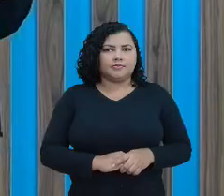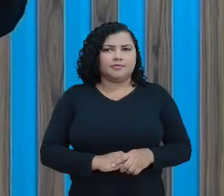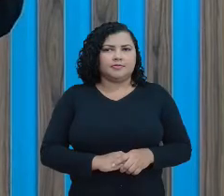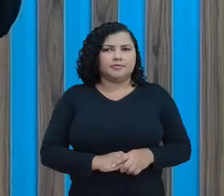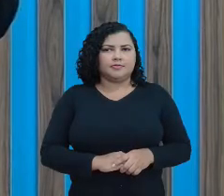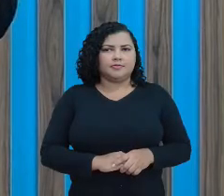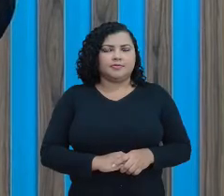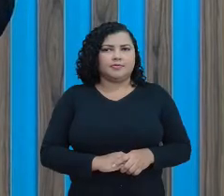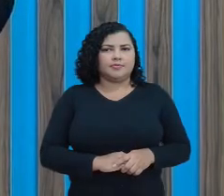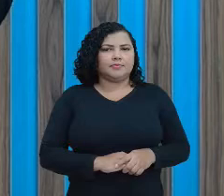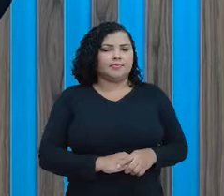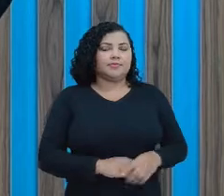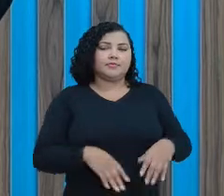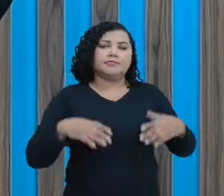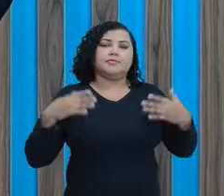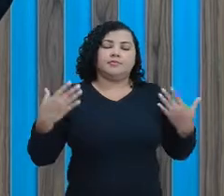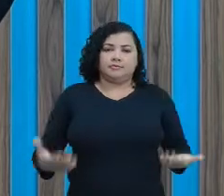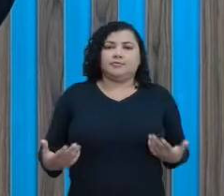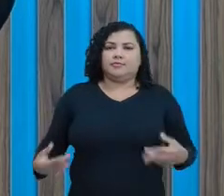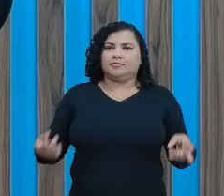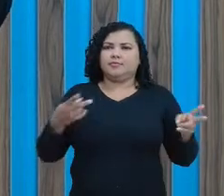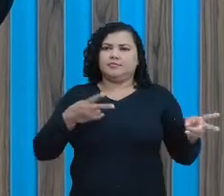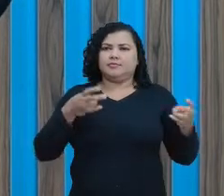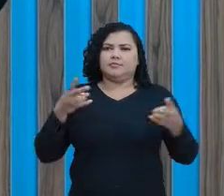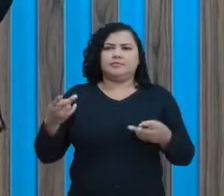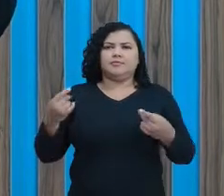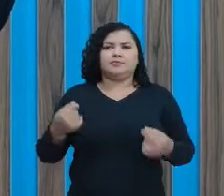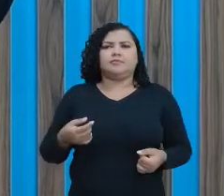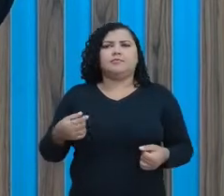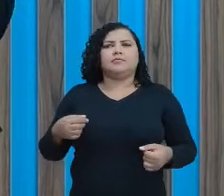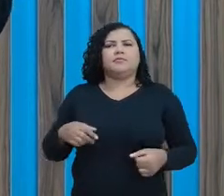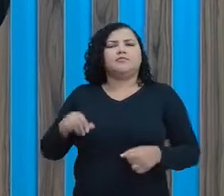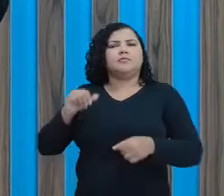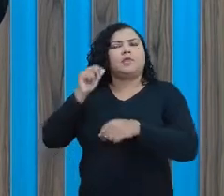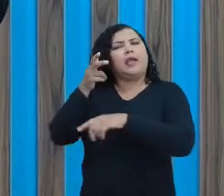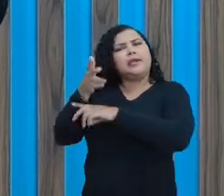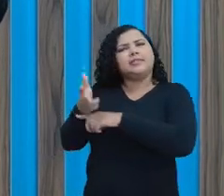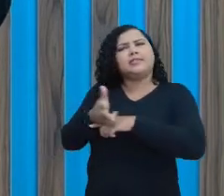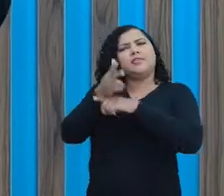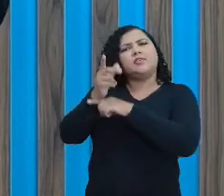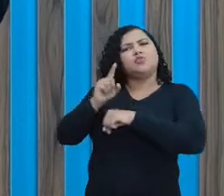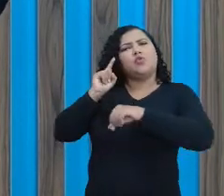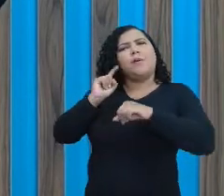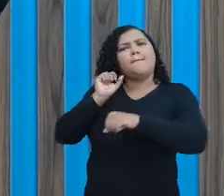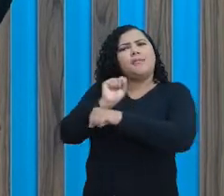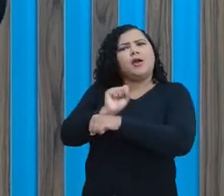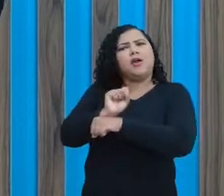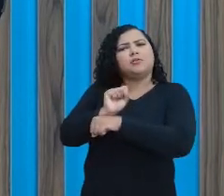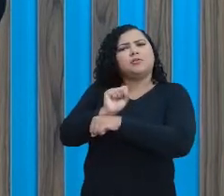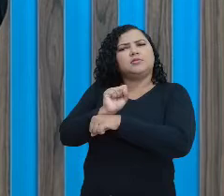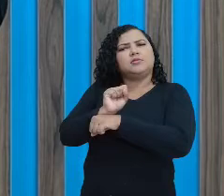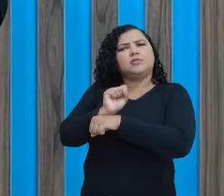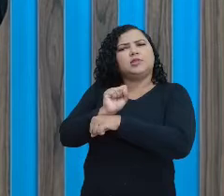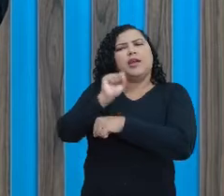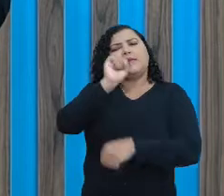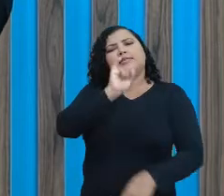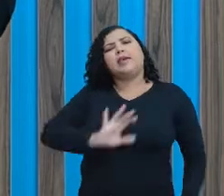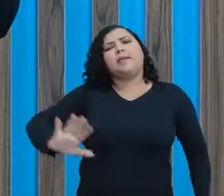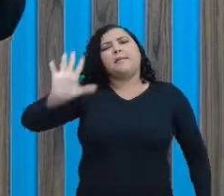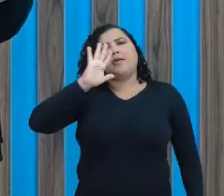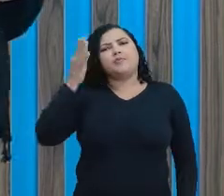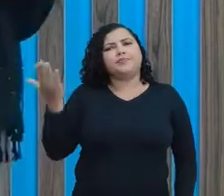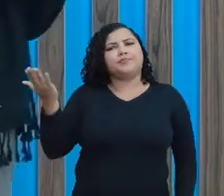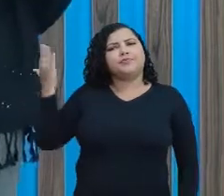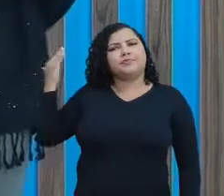Aí vocês viram, dá um pause, né, nesse vídeo, por favor. Aí nessa imagem anterior, vocês